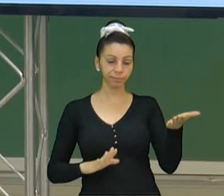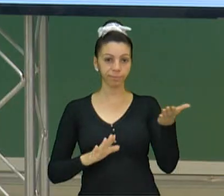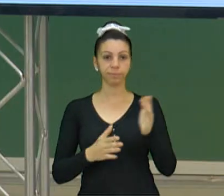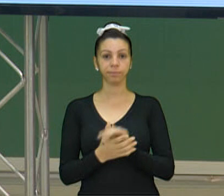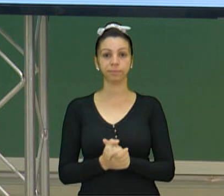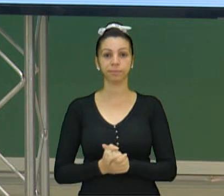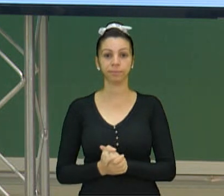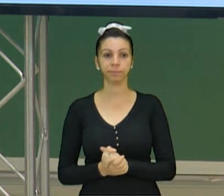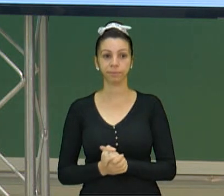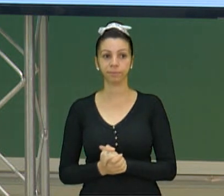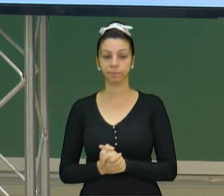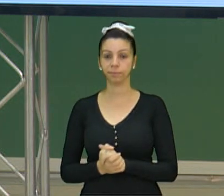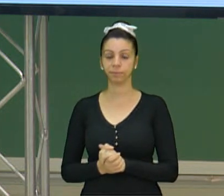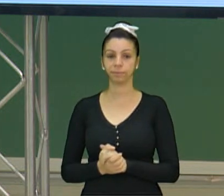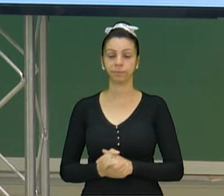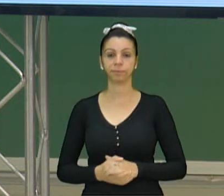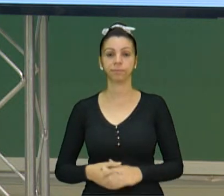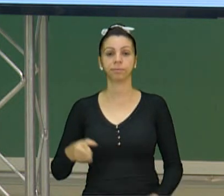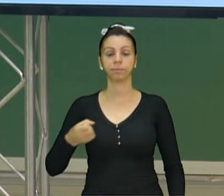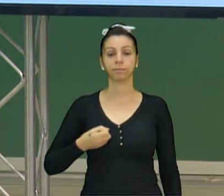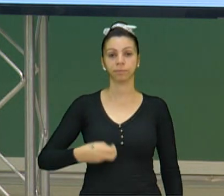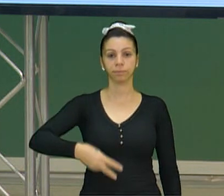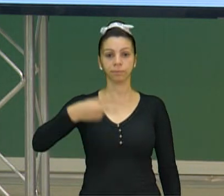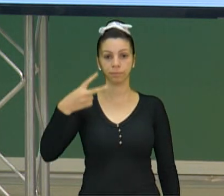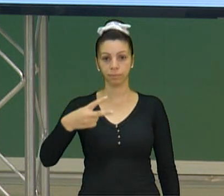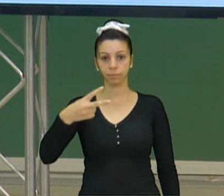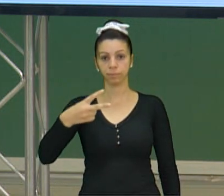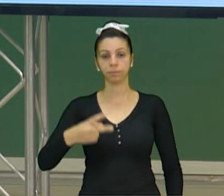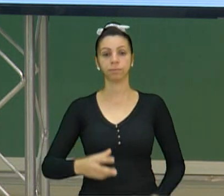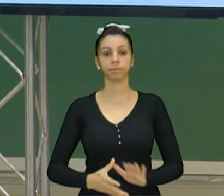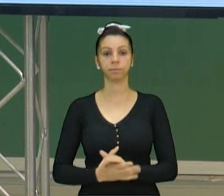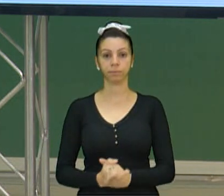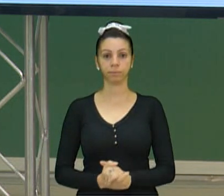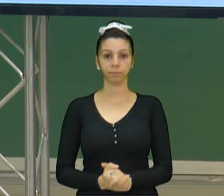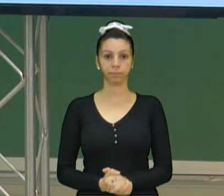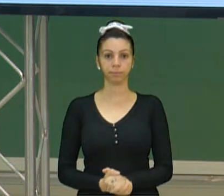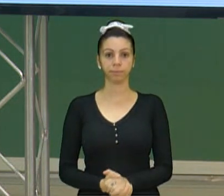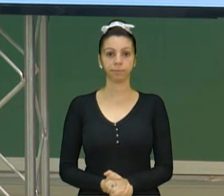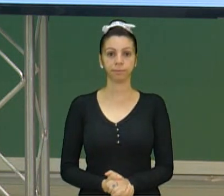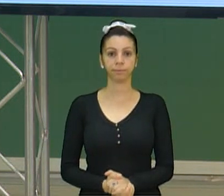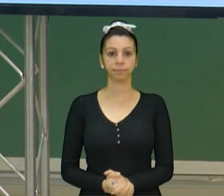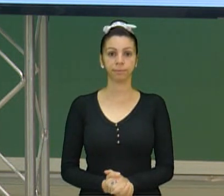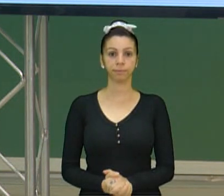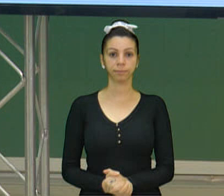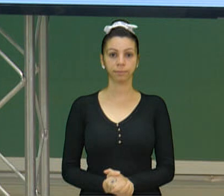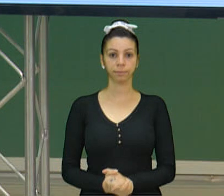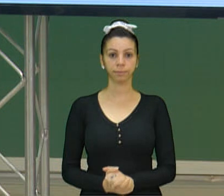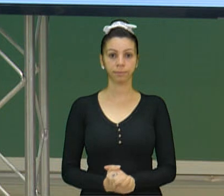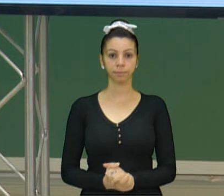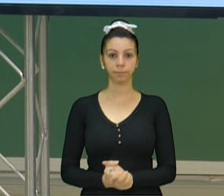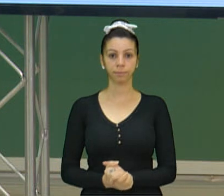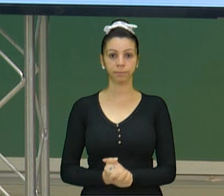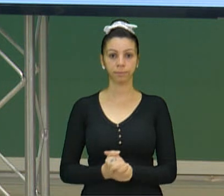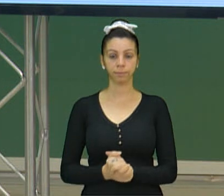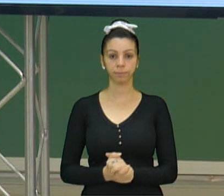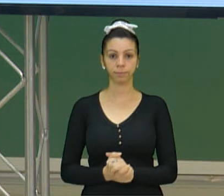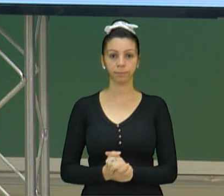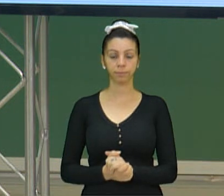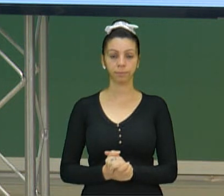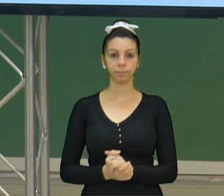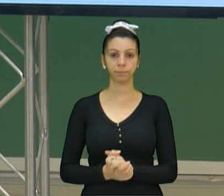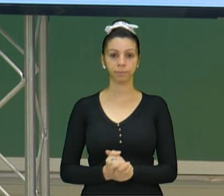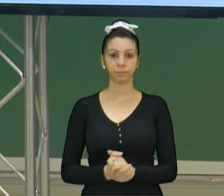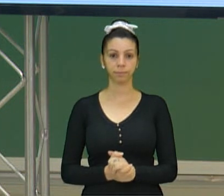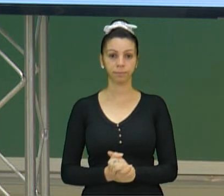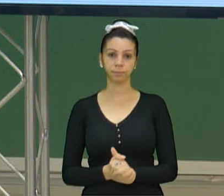pré-leitura. A número 2 diz assim, olha... Each Olympics has its own mascot based on the place it